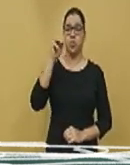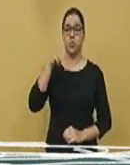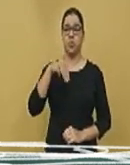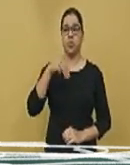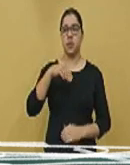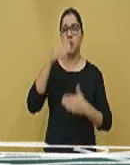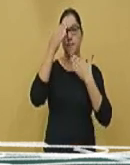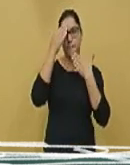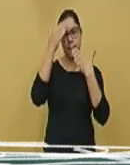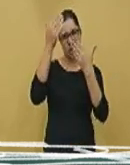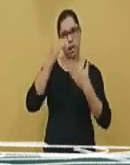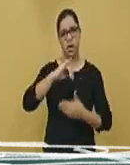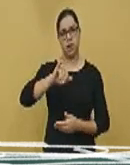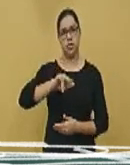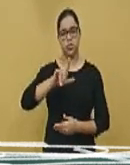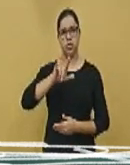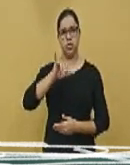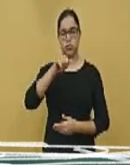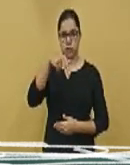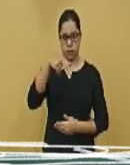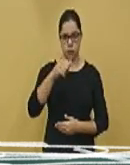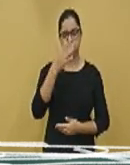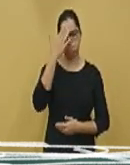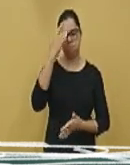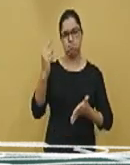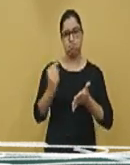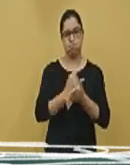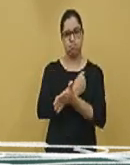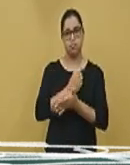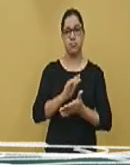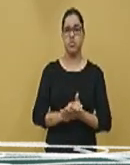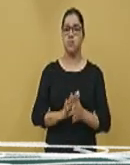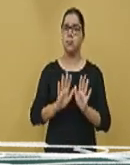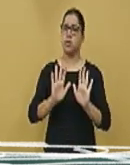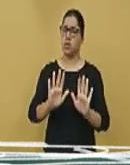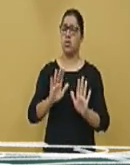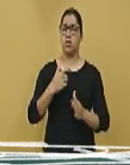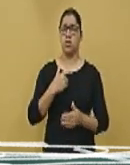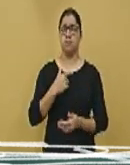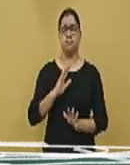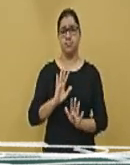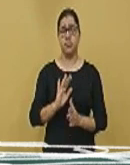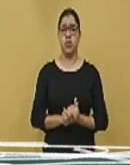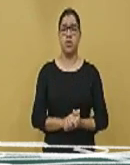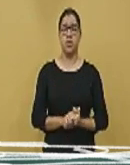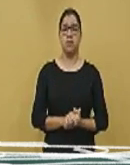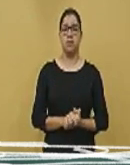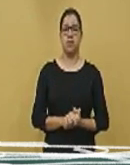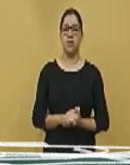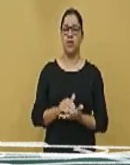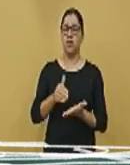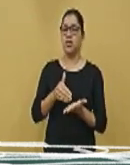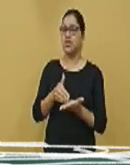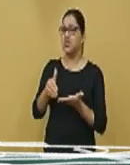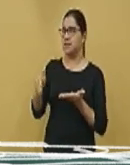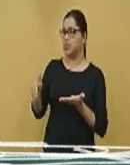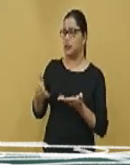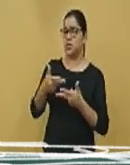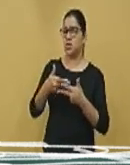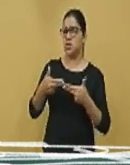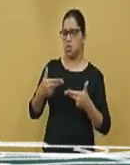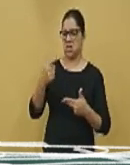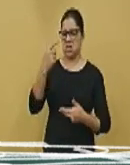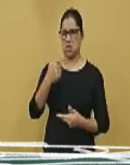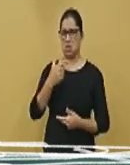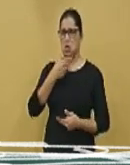Obrigado, professora Juliana, pelo questionamento. Eu vou desconsiderar o estigma do